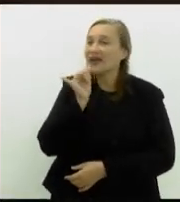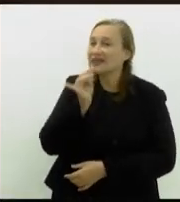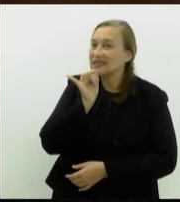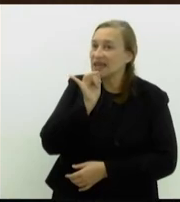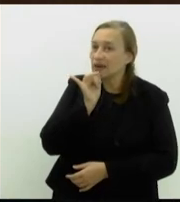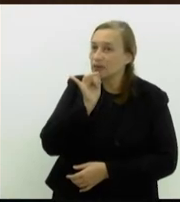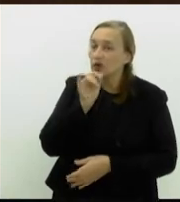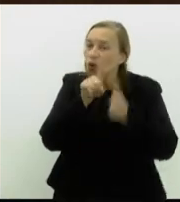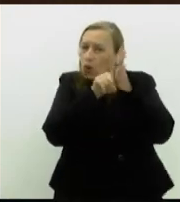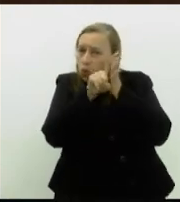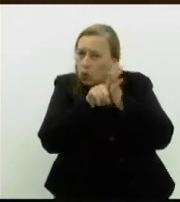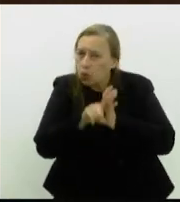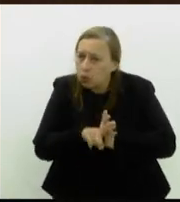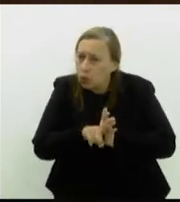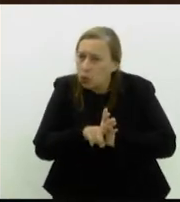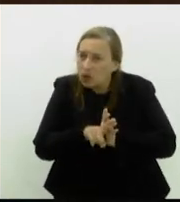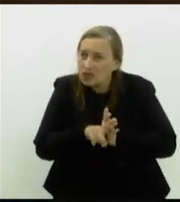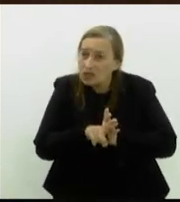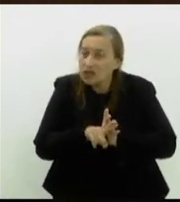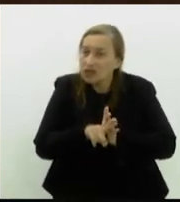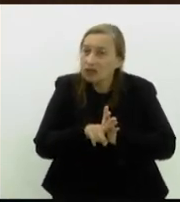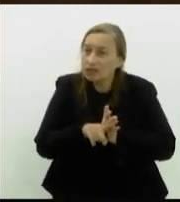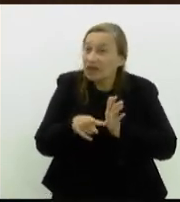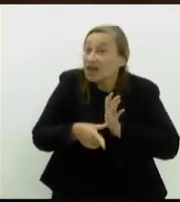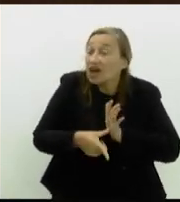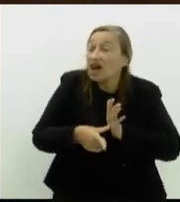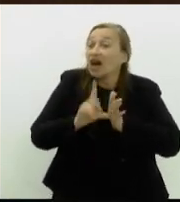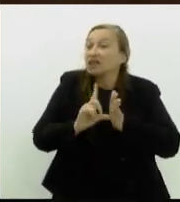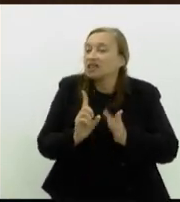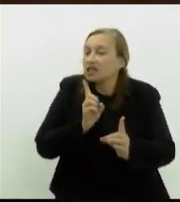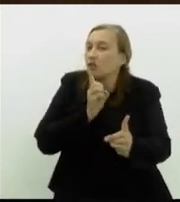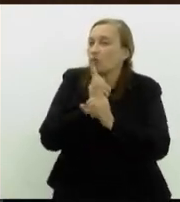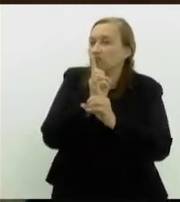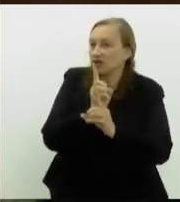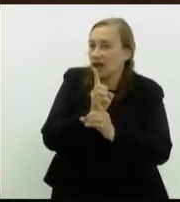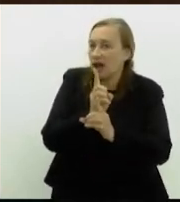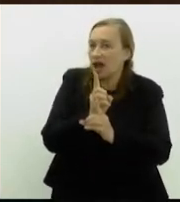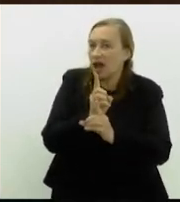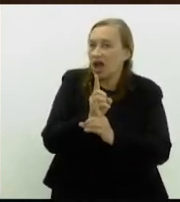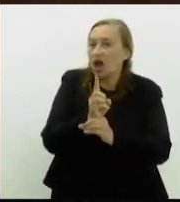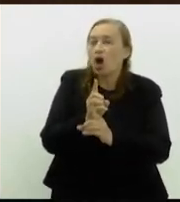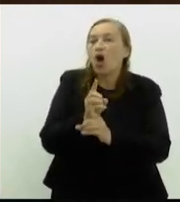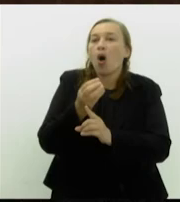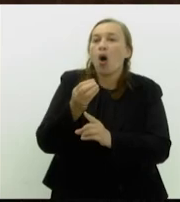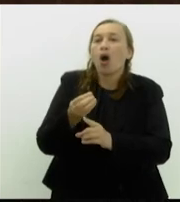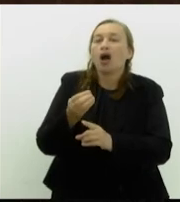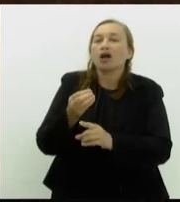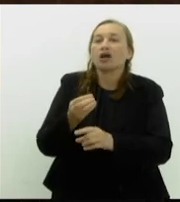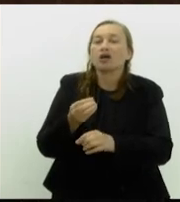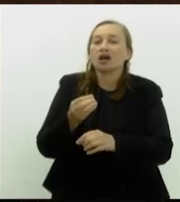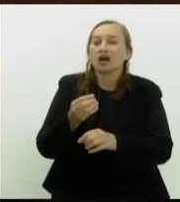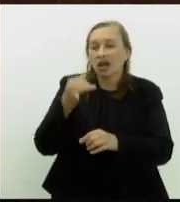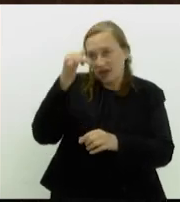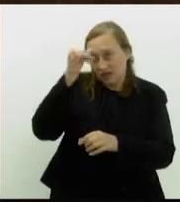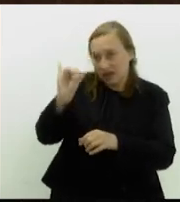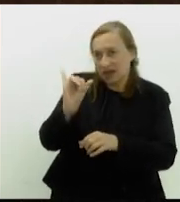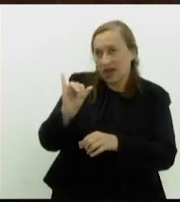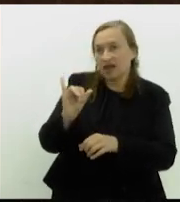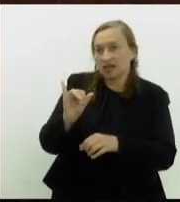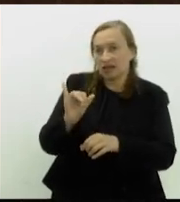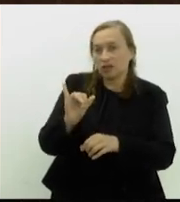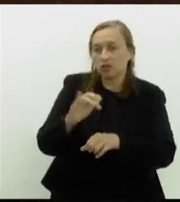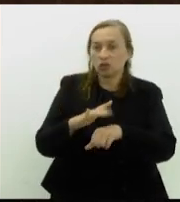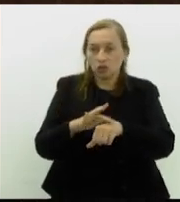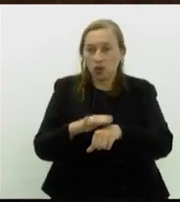a detecção precoce, a chance de cura totalmente dessas mulheres seria